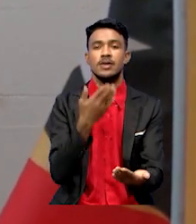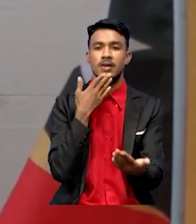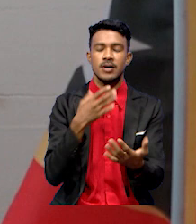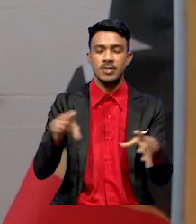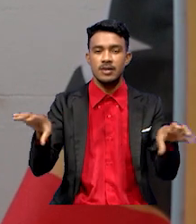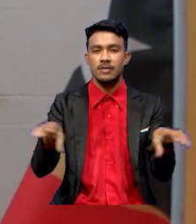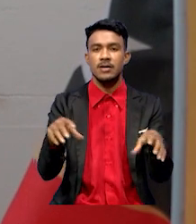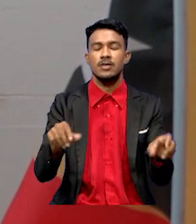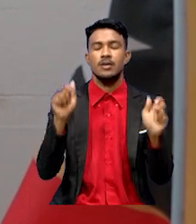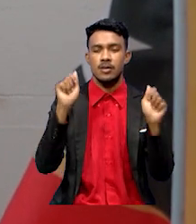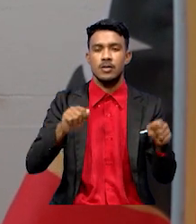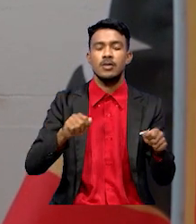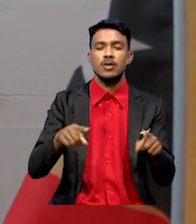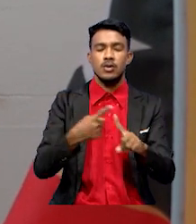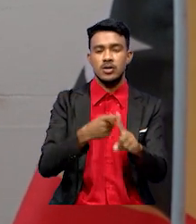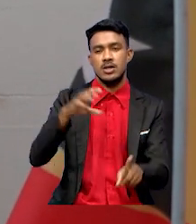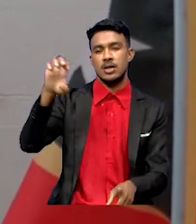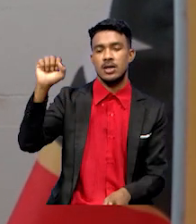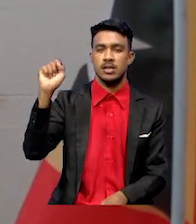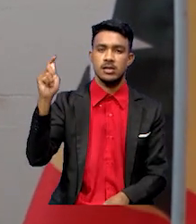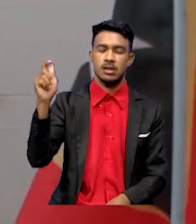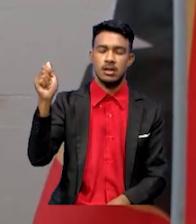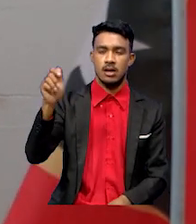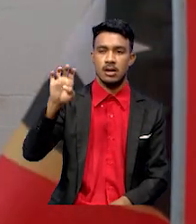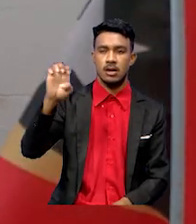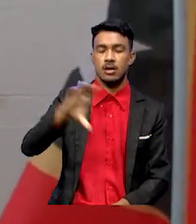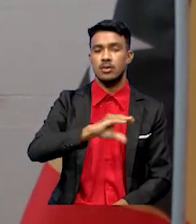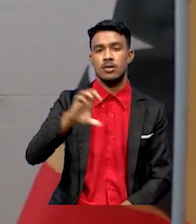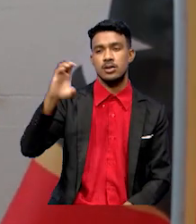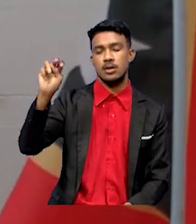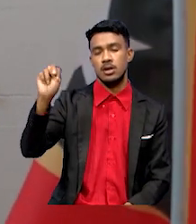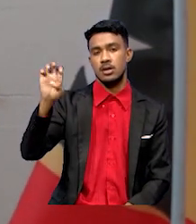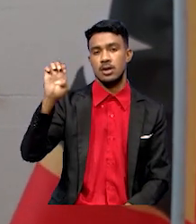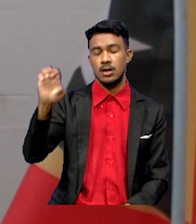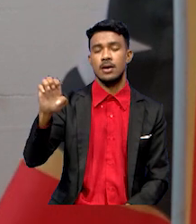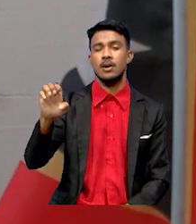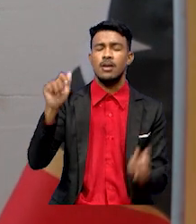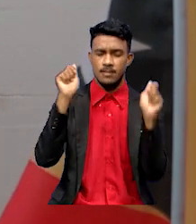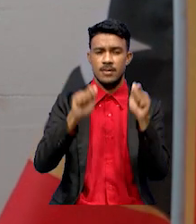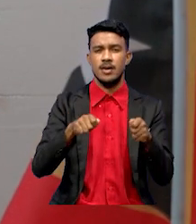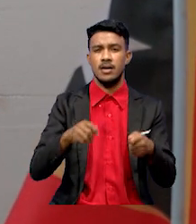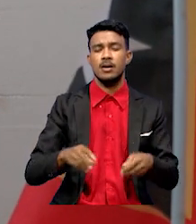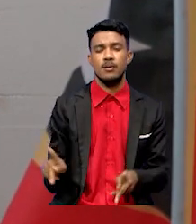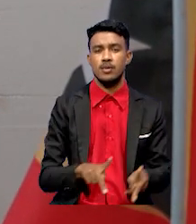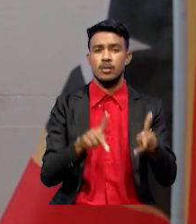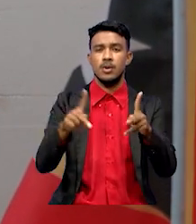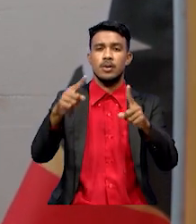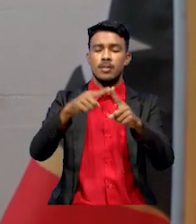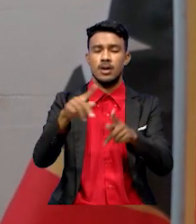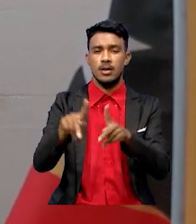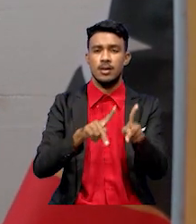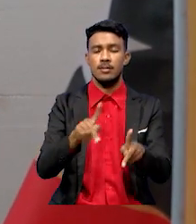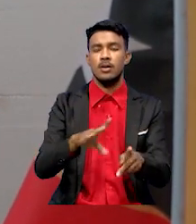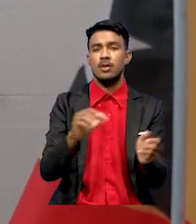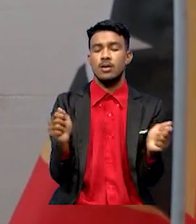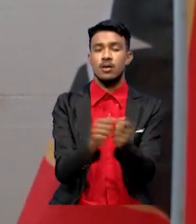transparência, husi partestai ho sene para tu bele liliu partestai. A tu bele publica ba pública tegan pro número